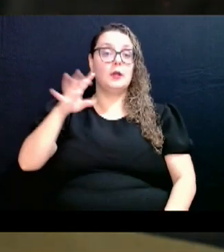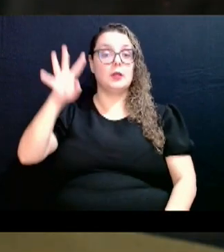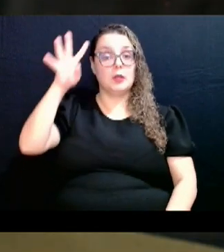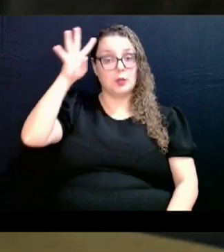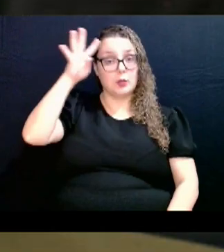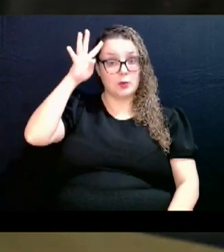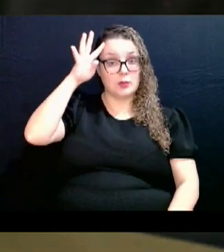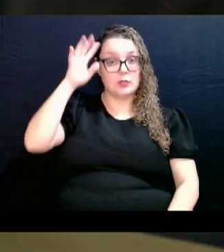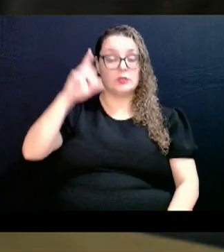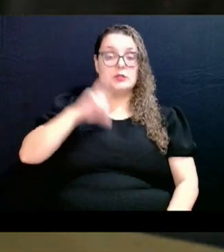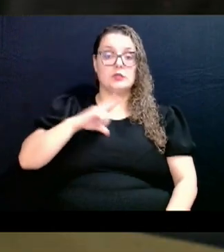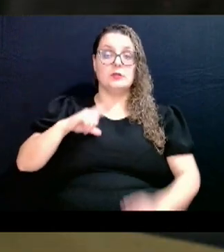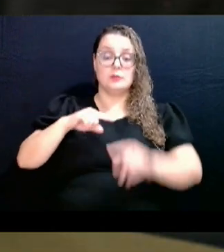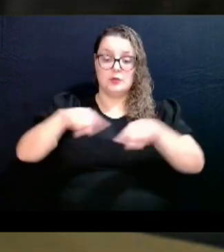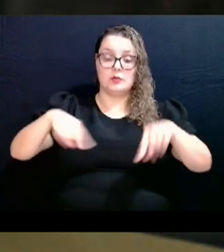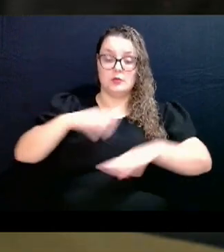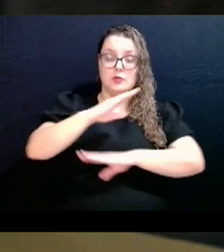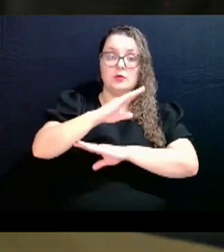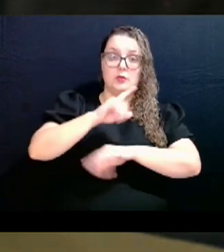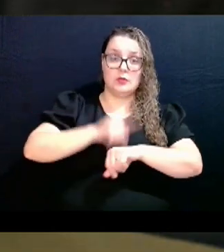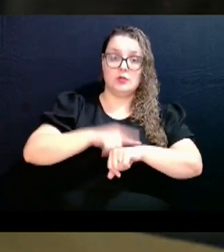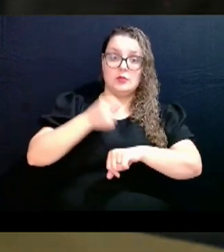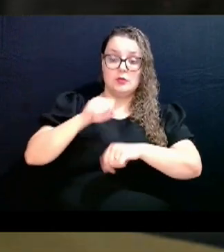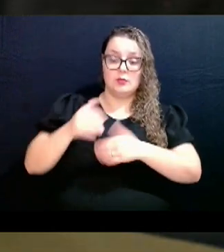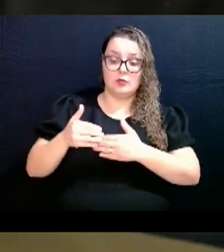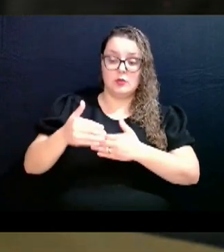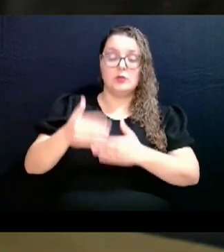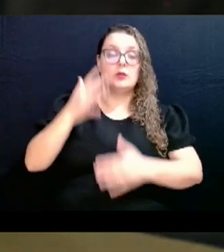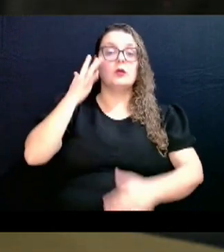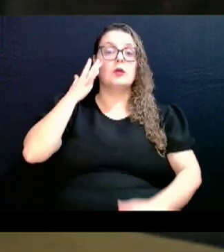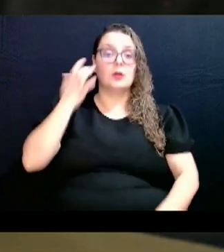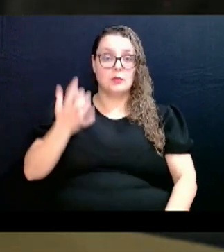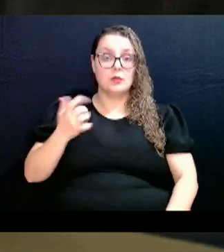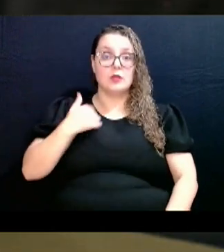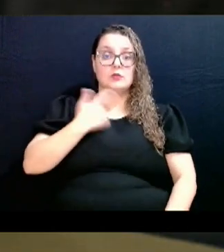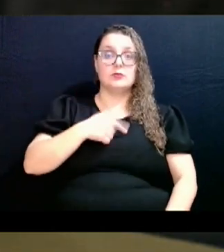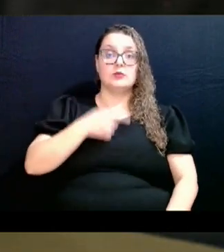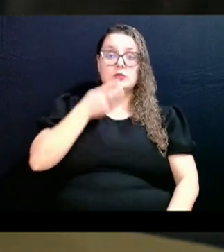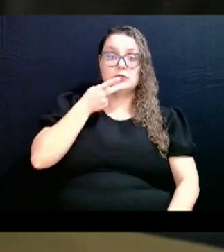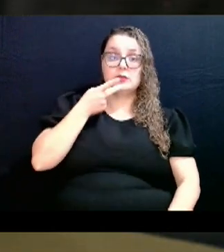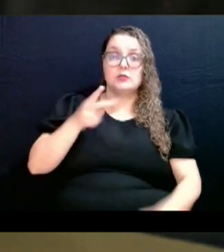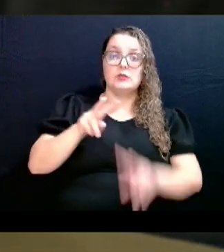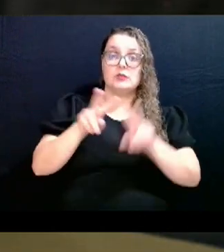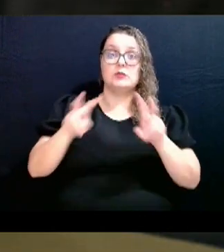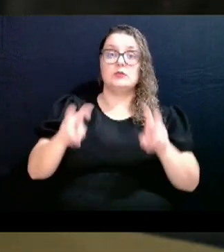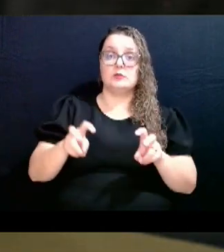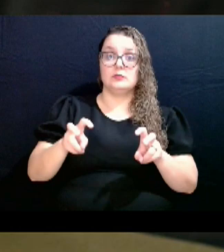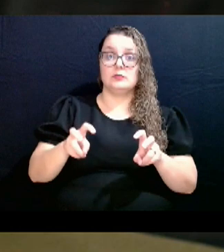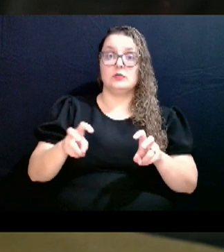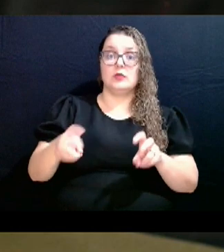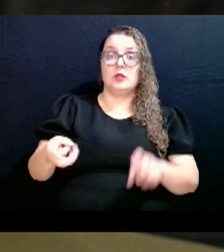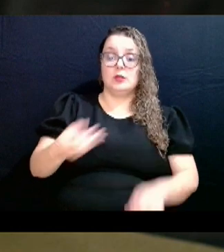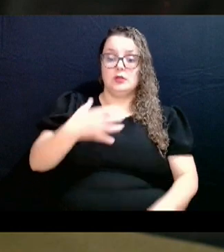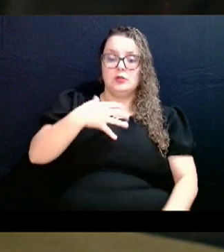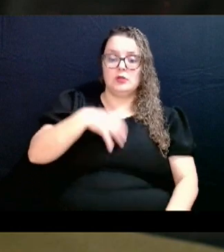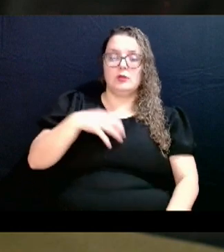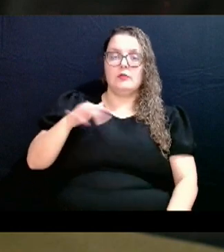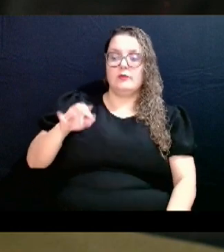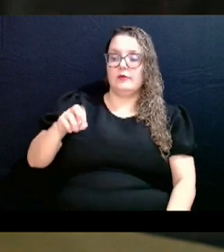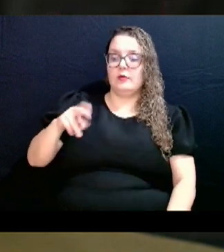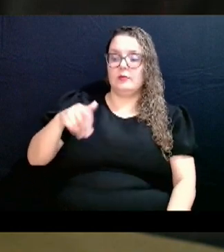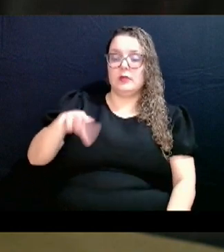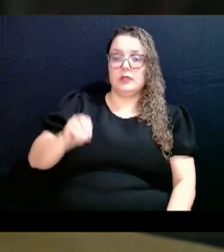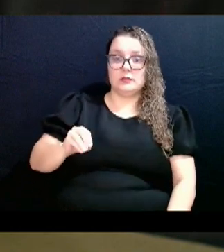Estúdio Câmara a partir das 8 da manhã e amanhã nós vamos falar sobre a nova formação de famílias e a criação